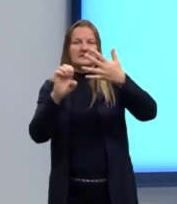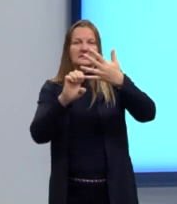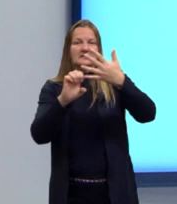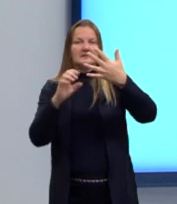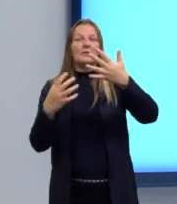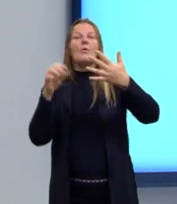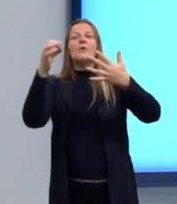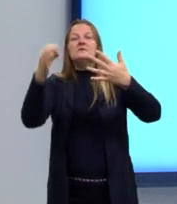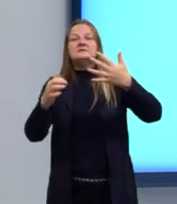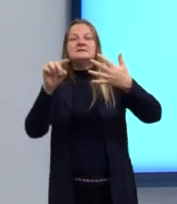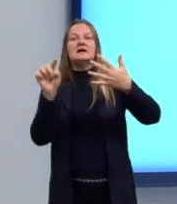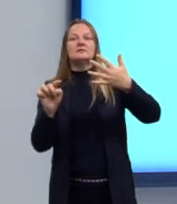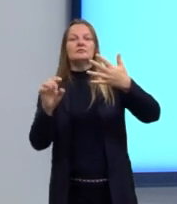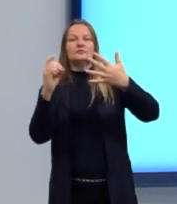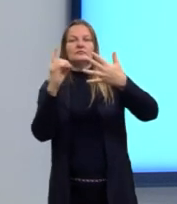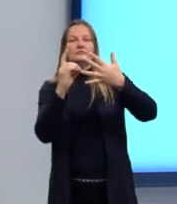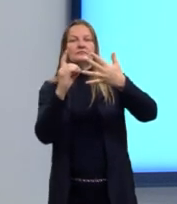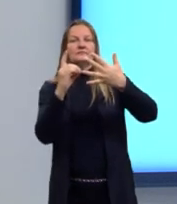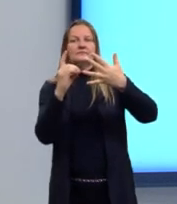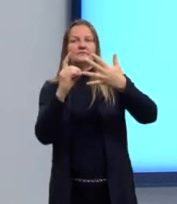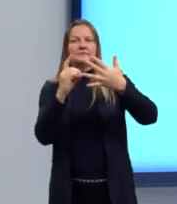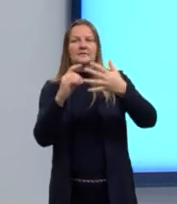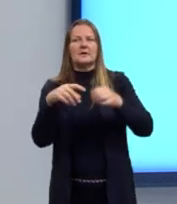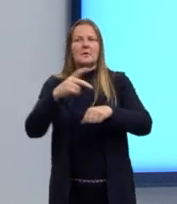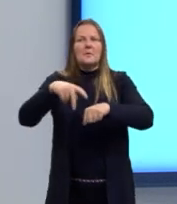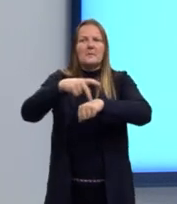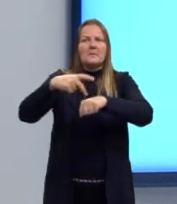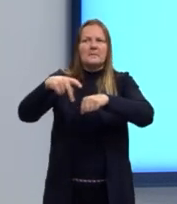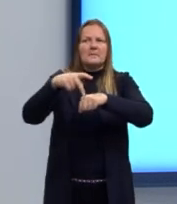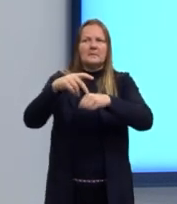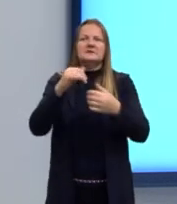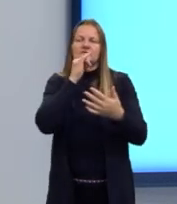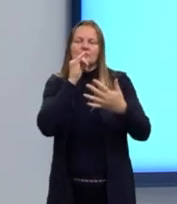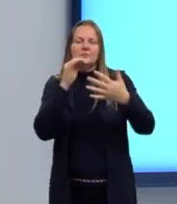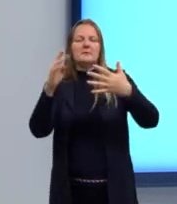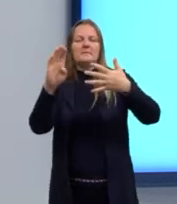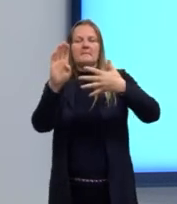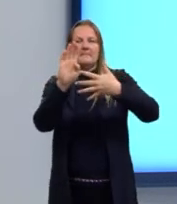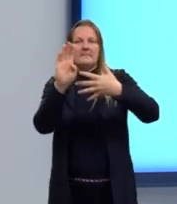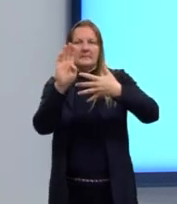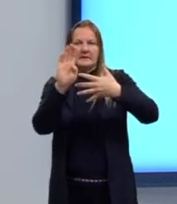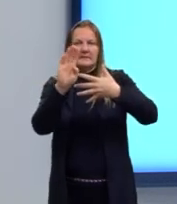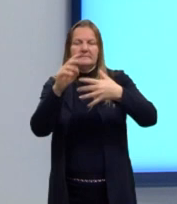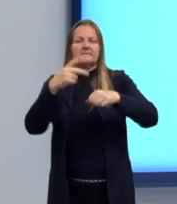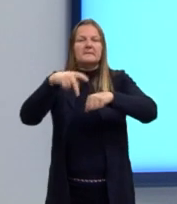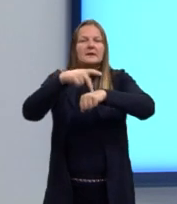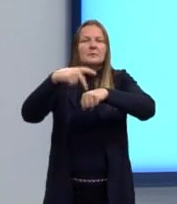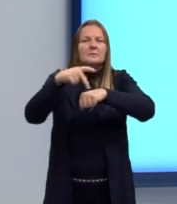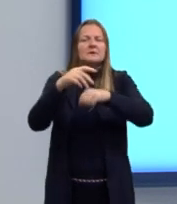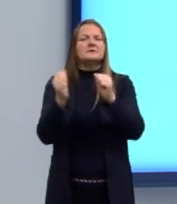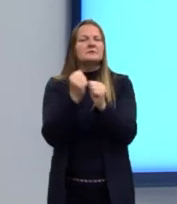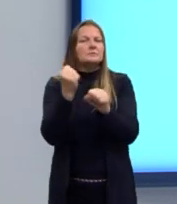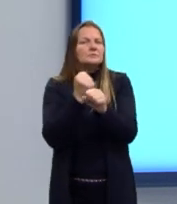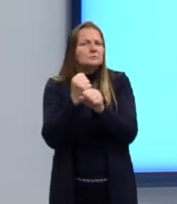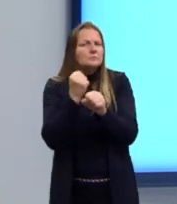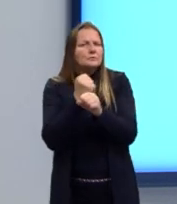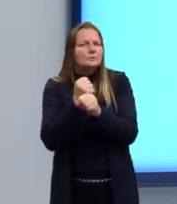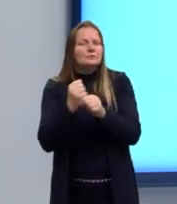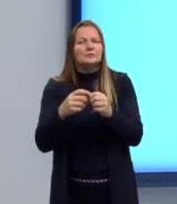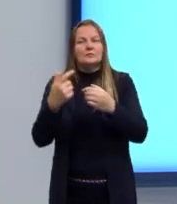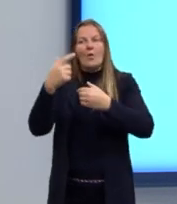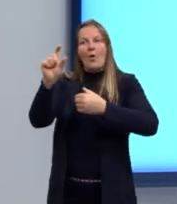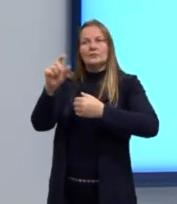quando ele fala ali que um país produz para outro a gente está fazendo aumenta